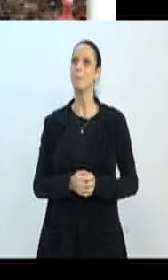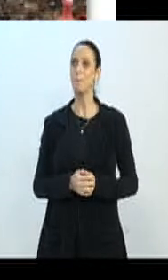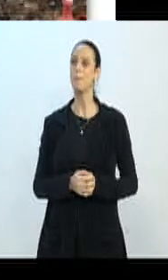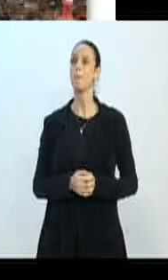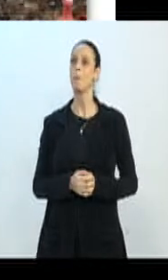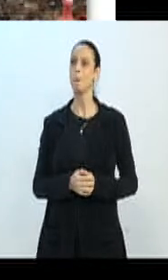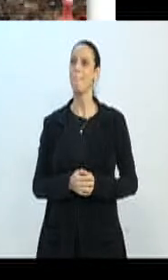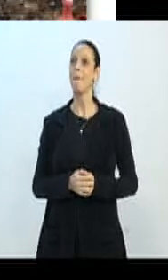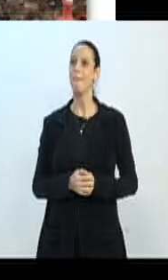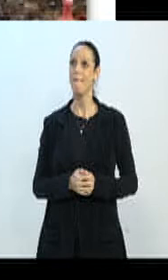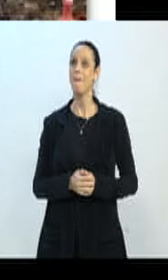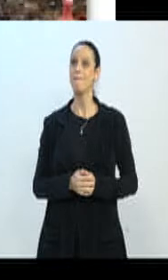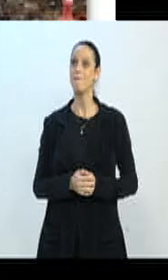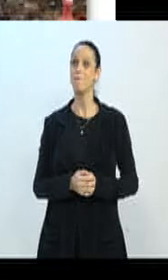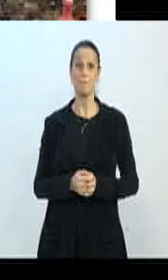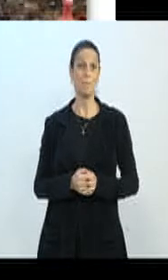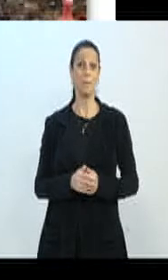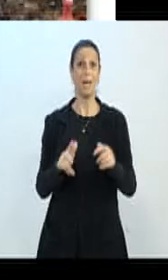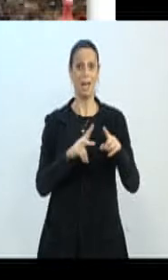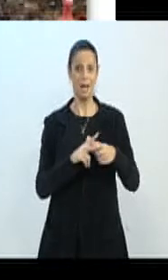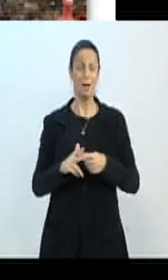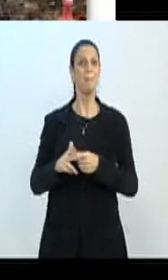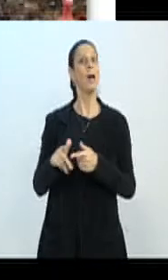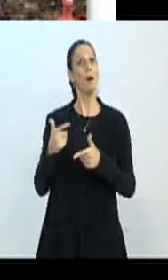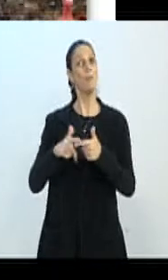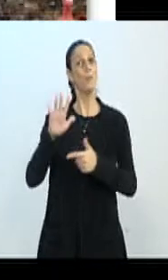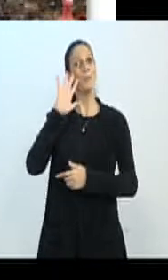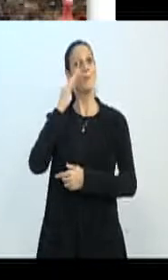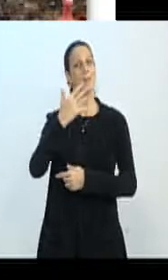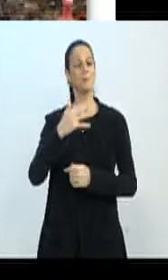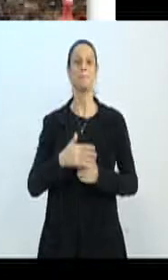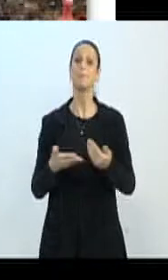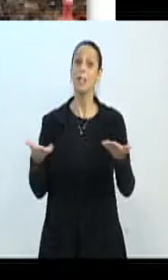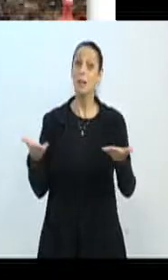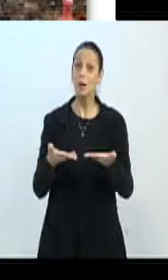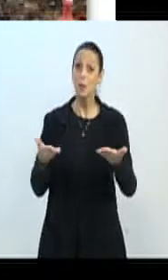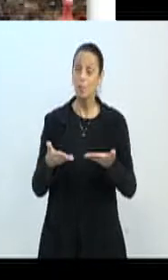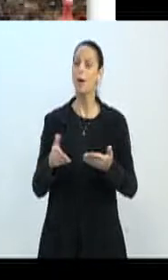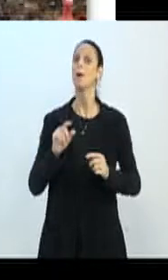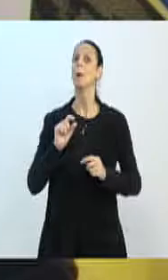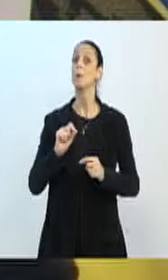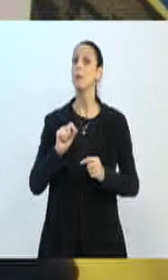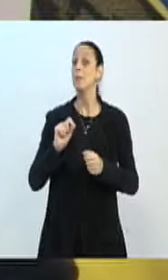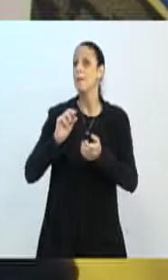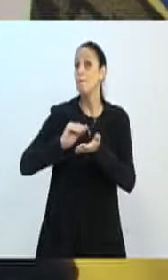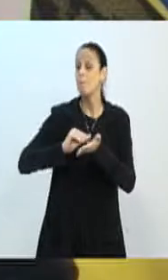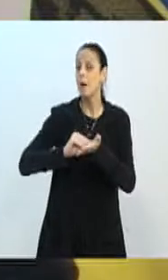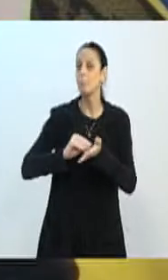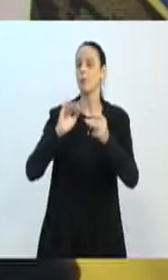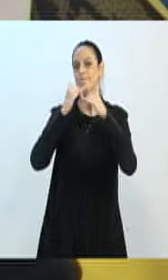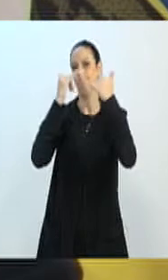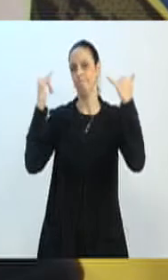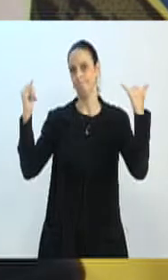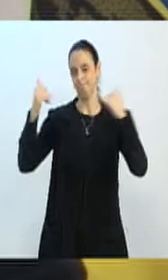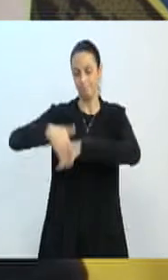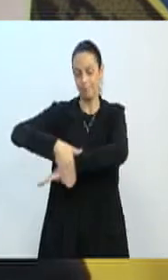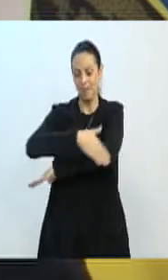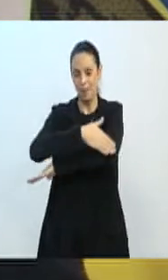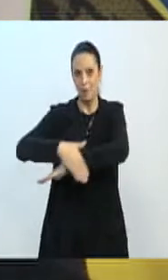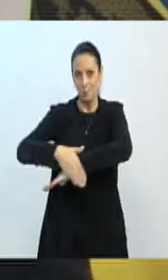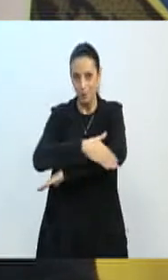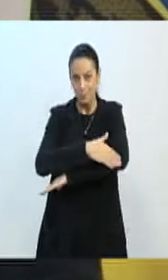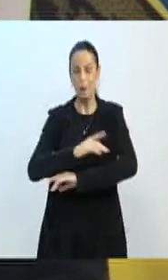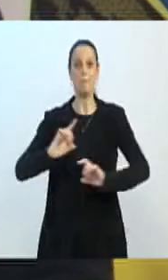no problema agora eu peço encarecidamente Agora é a vez da Celesc fazer a parte dela a rua agora para ser